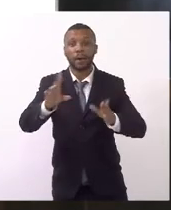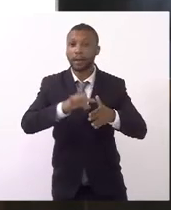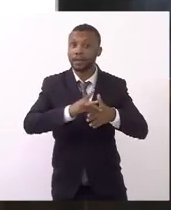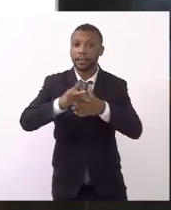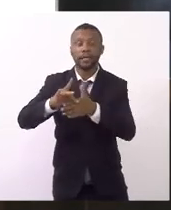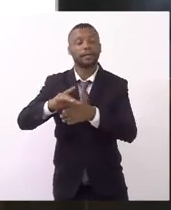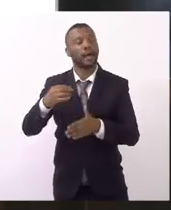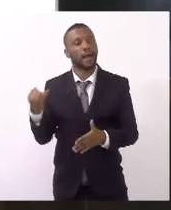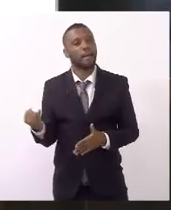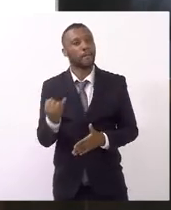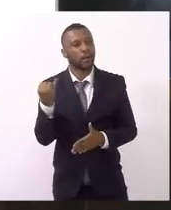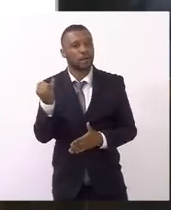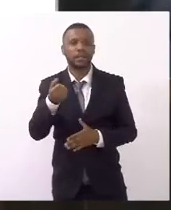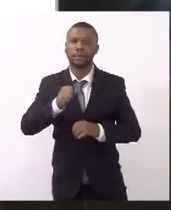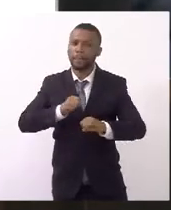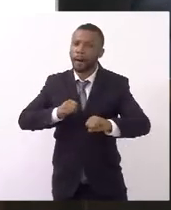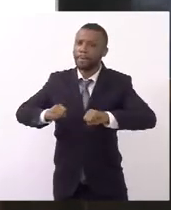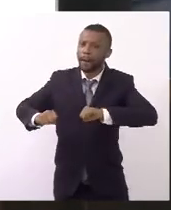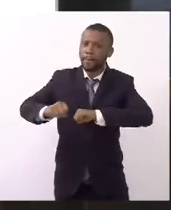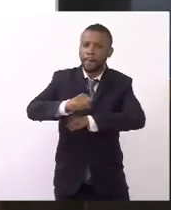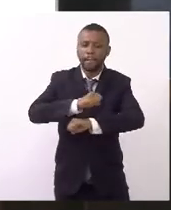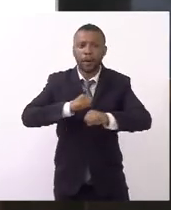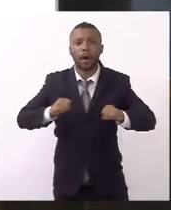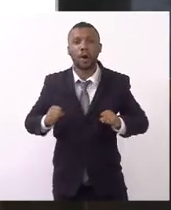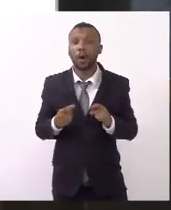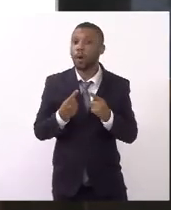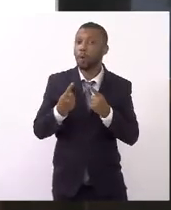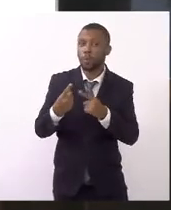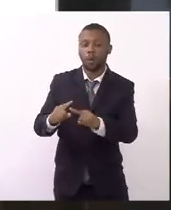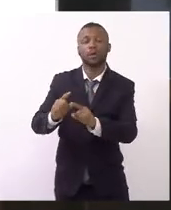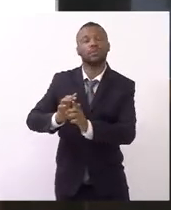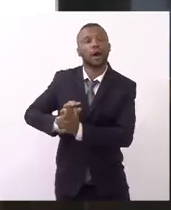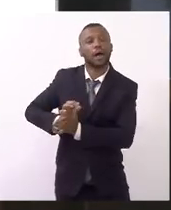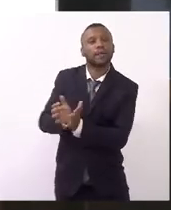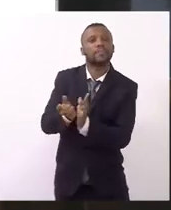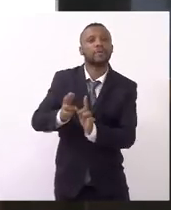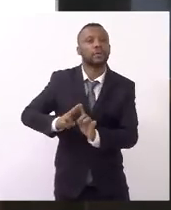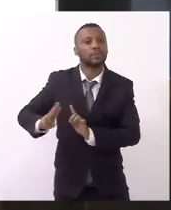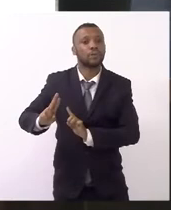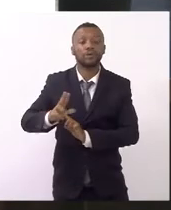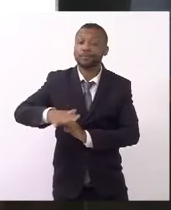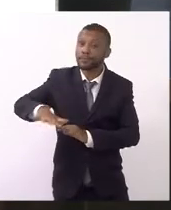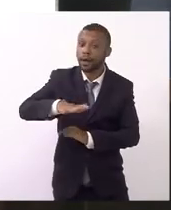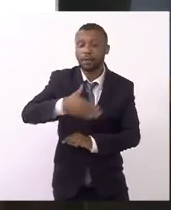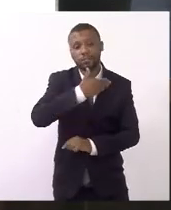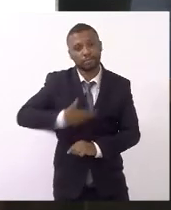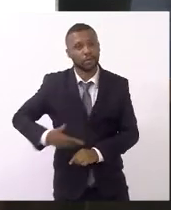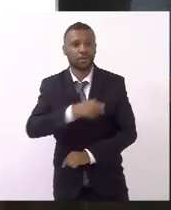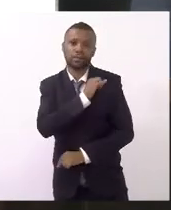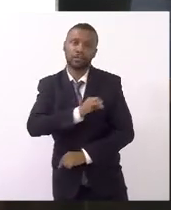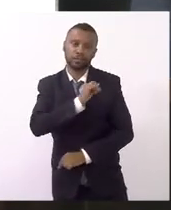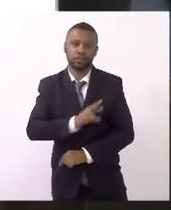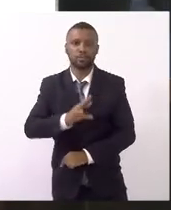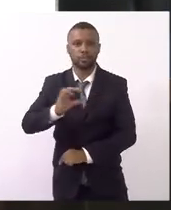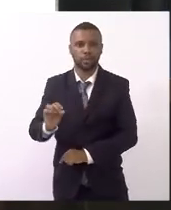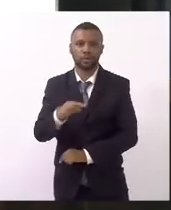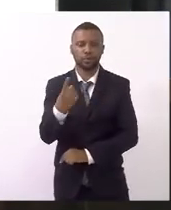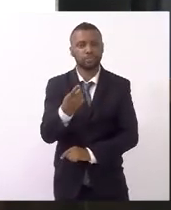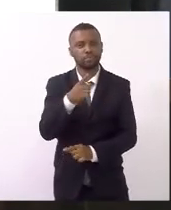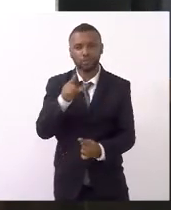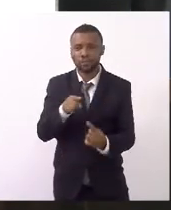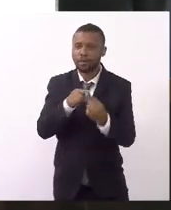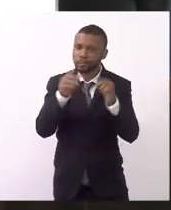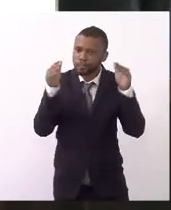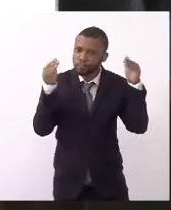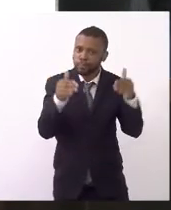importantes na luta contra o racismo religioso no âmbito do Estado do Rio de Janeiro Então nesse sentido o